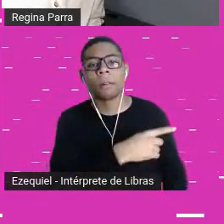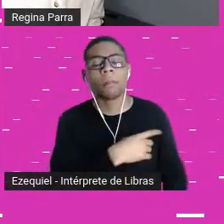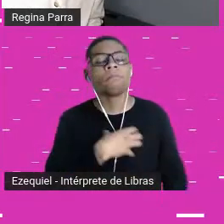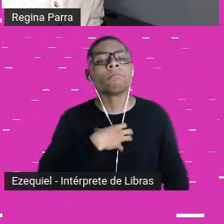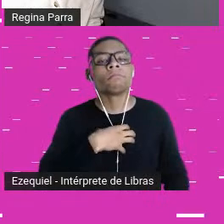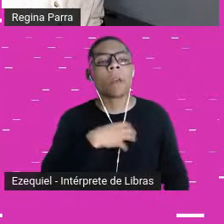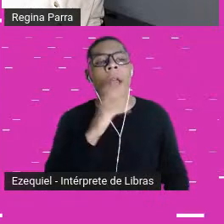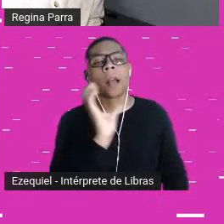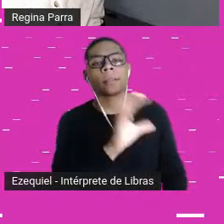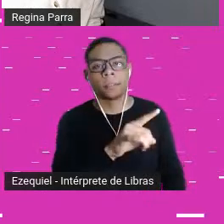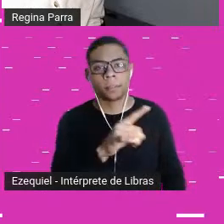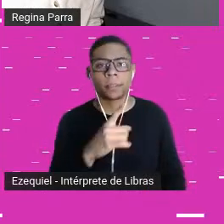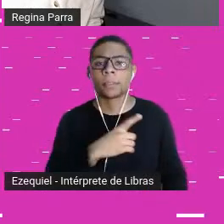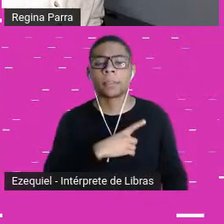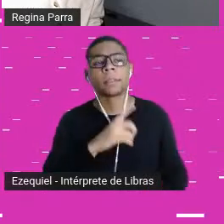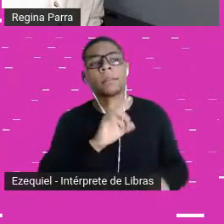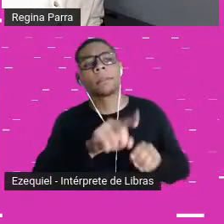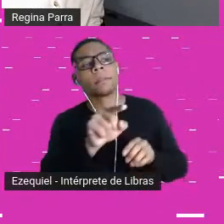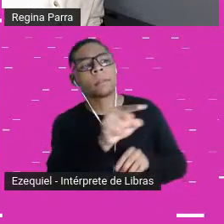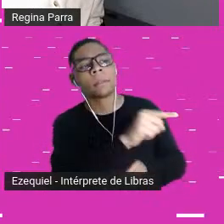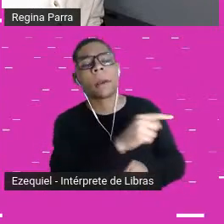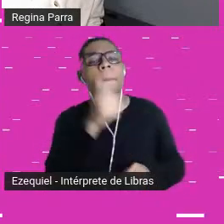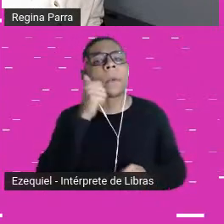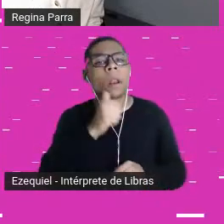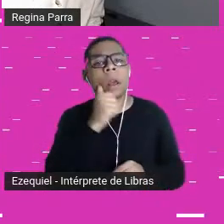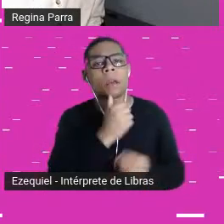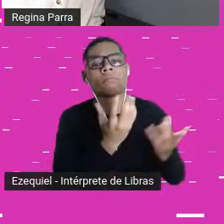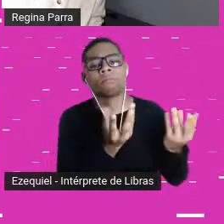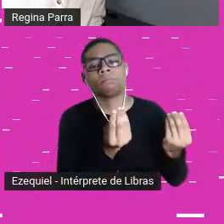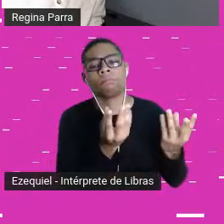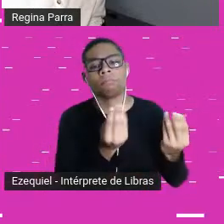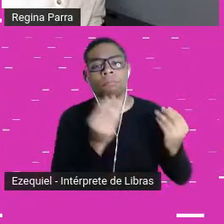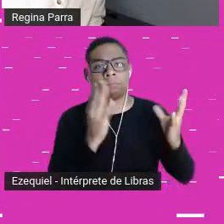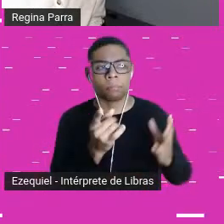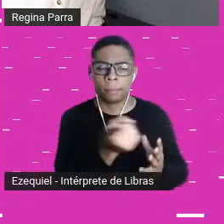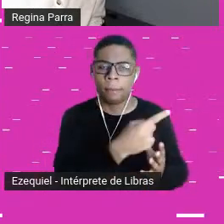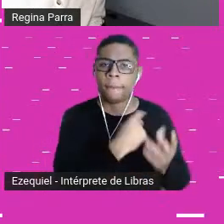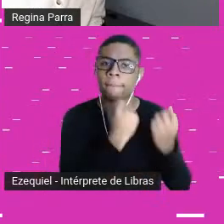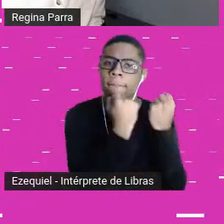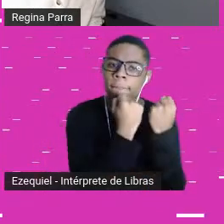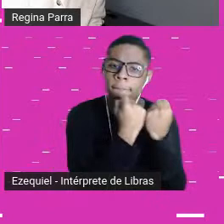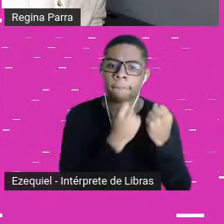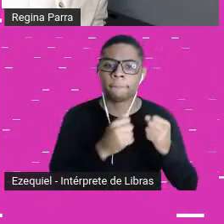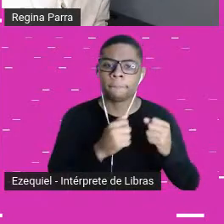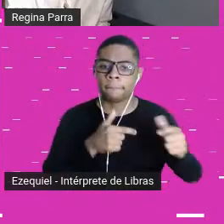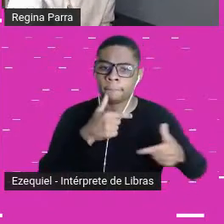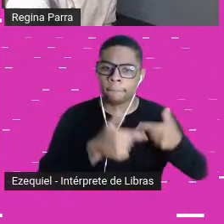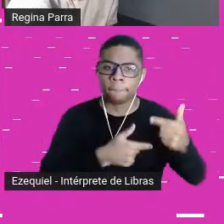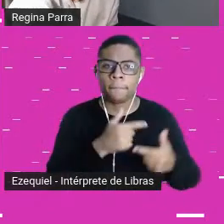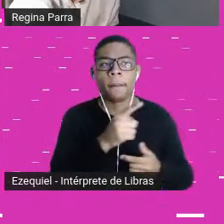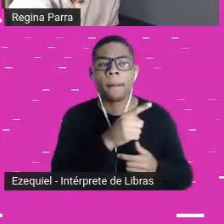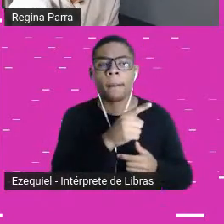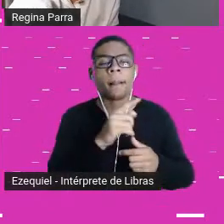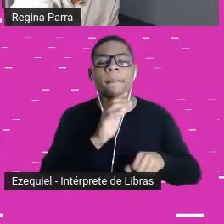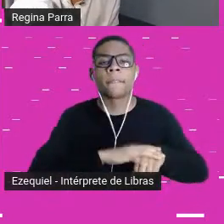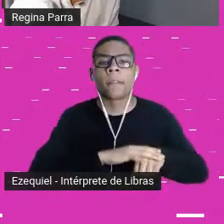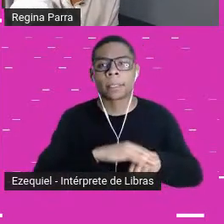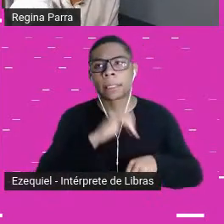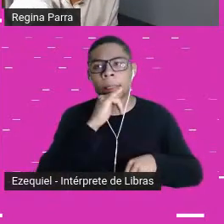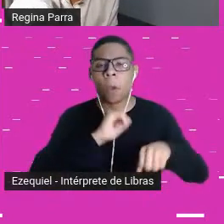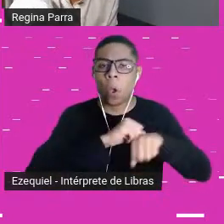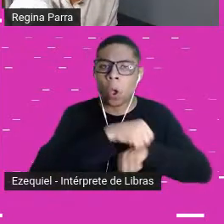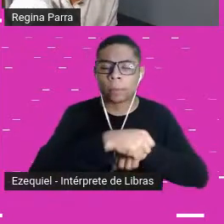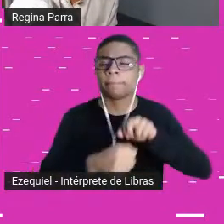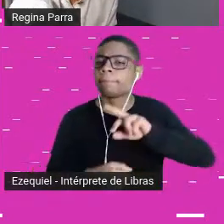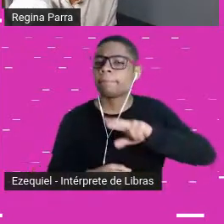já tinha muitas mulheres nesse momento, né, fazendo o coro, enfim. Então, assim, eu